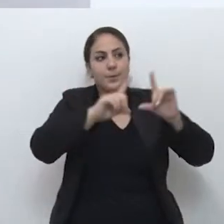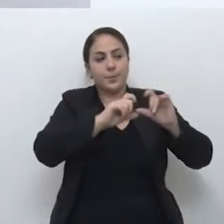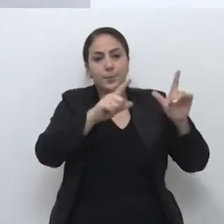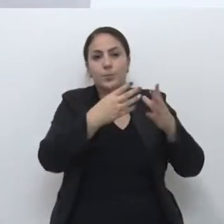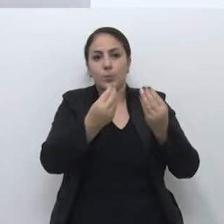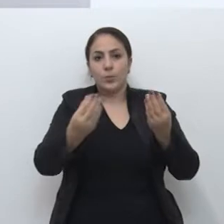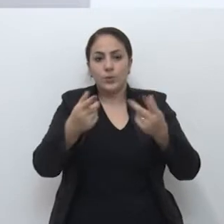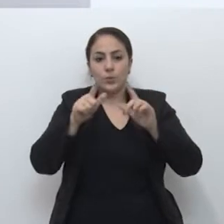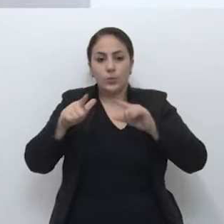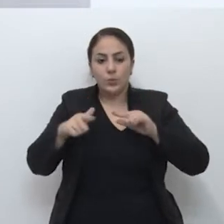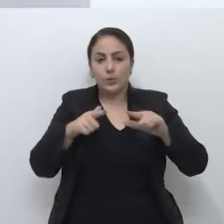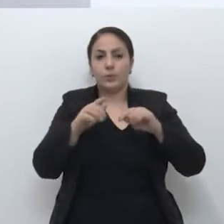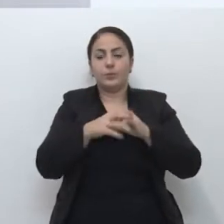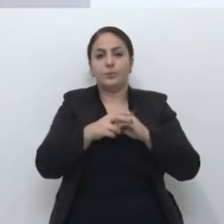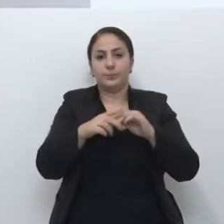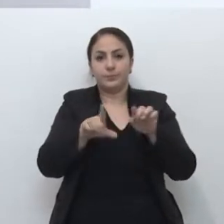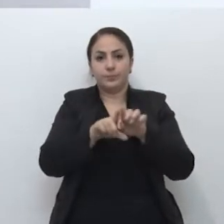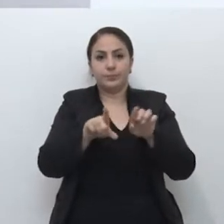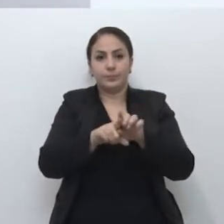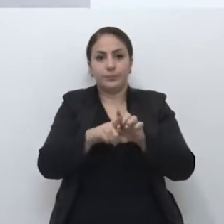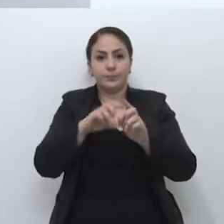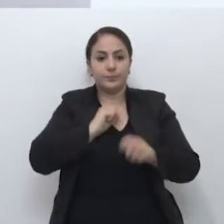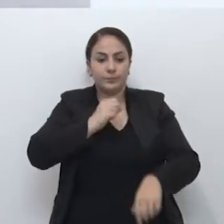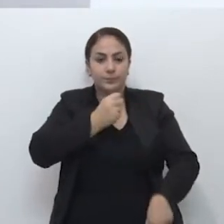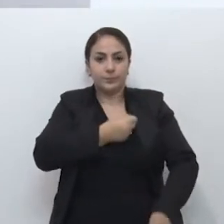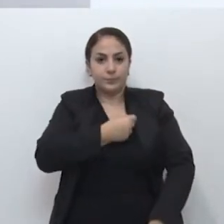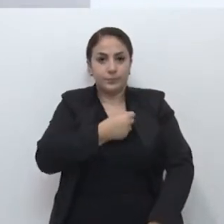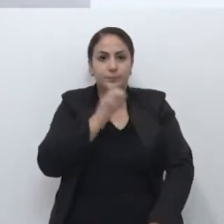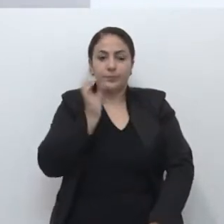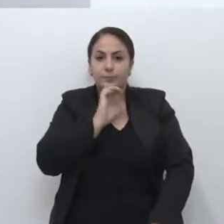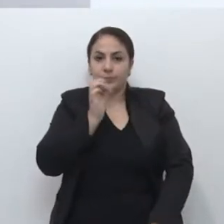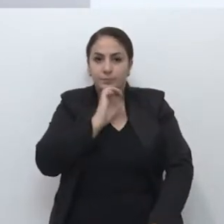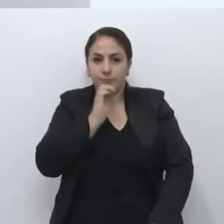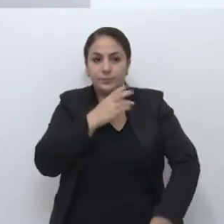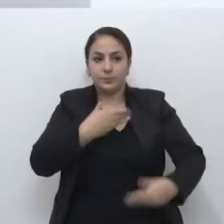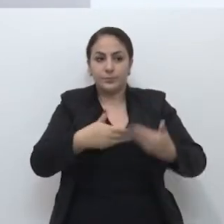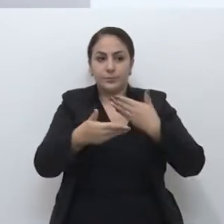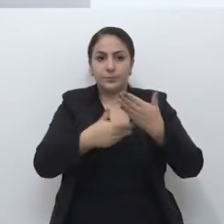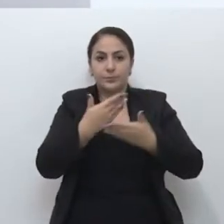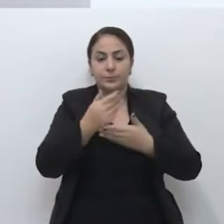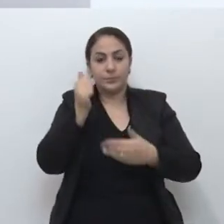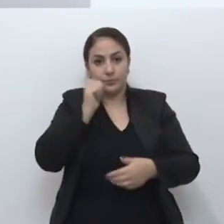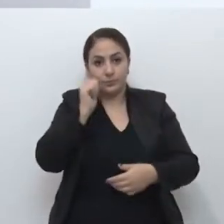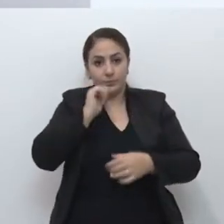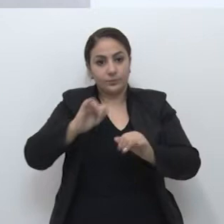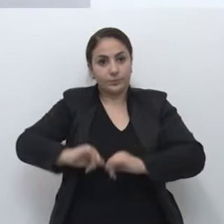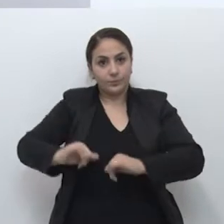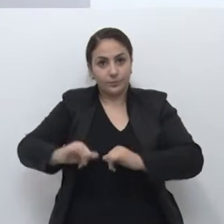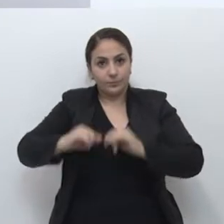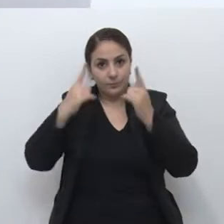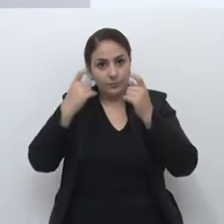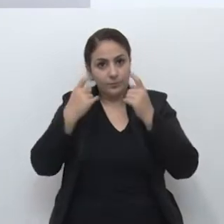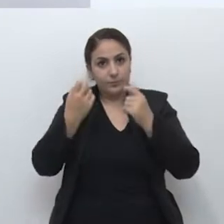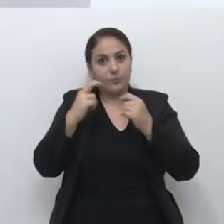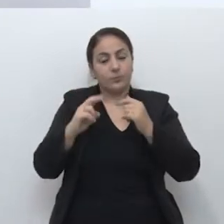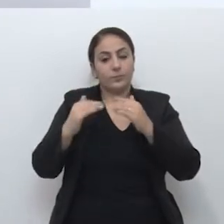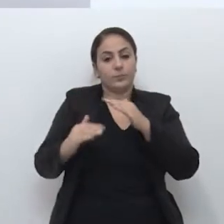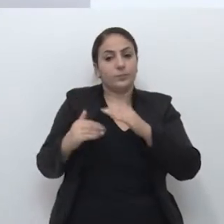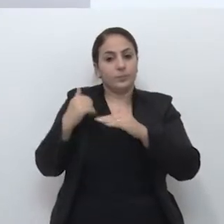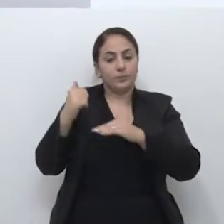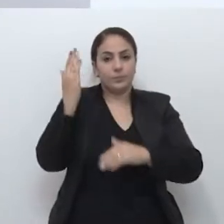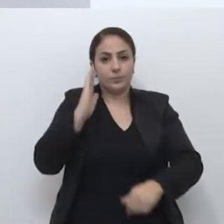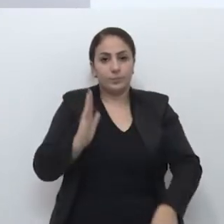com o telefone de urgência para o atendimento de mulher vítima da violência, o nacional, mas também